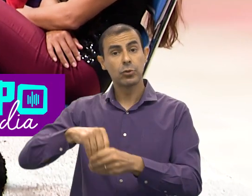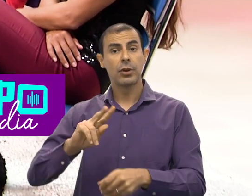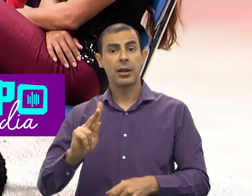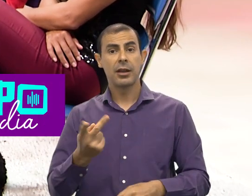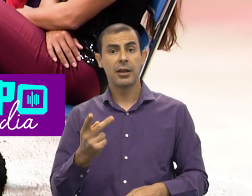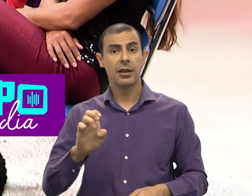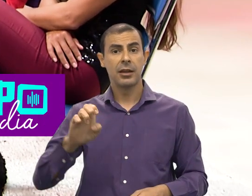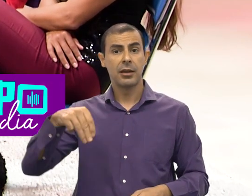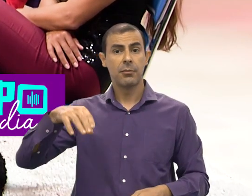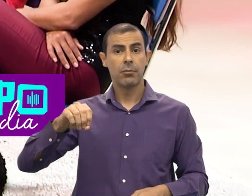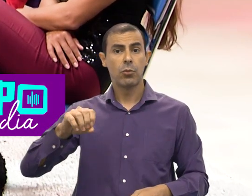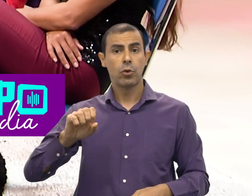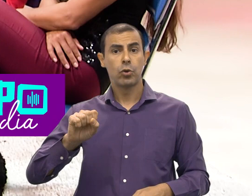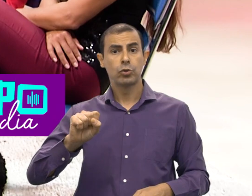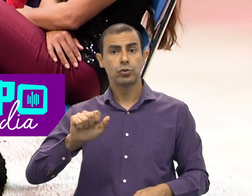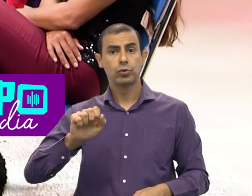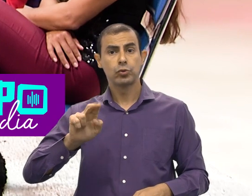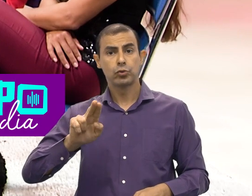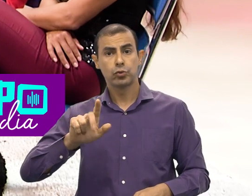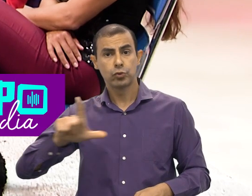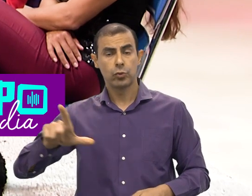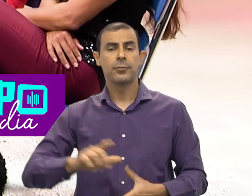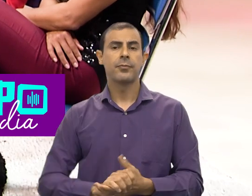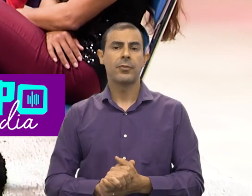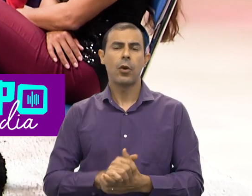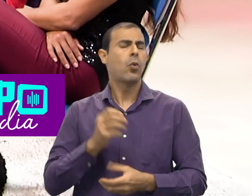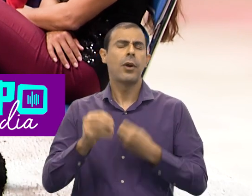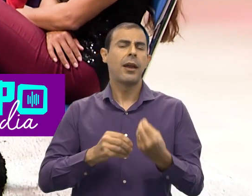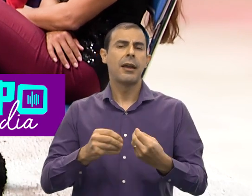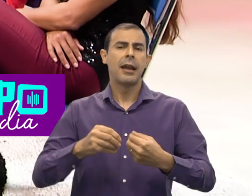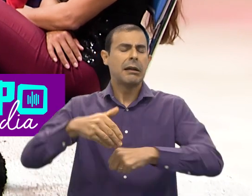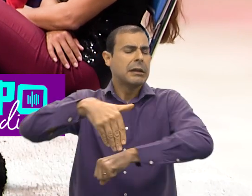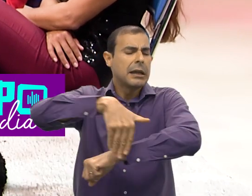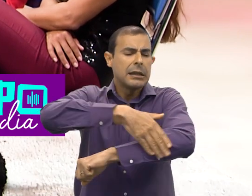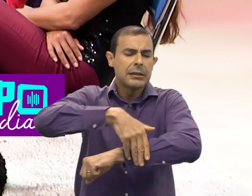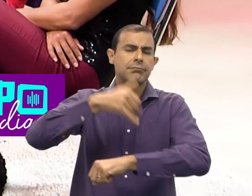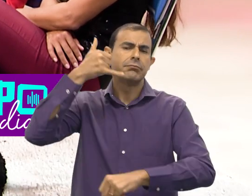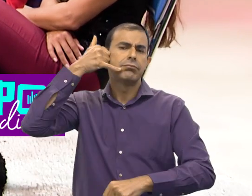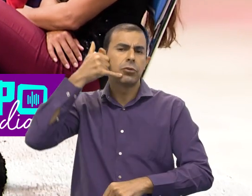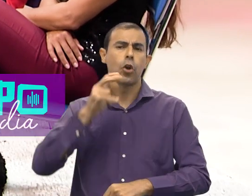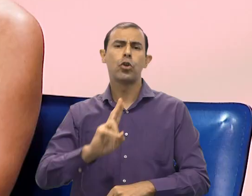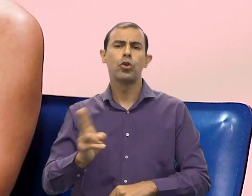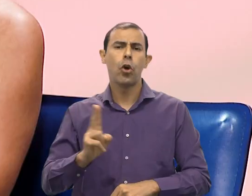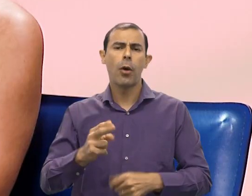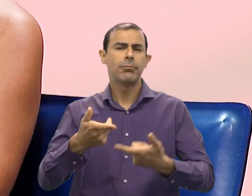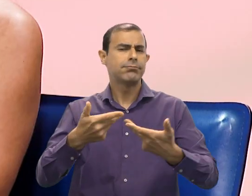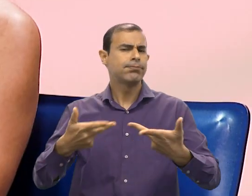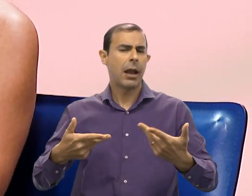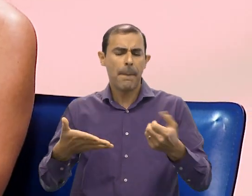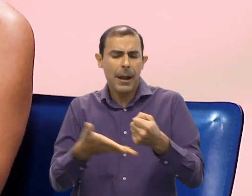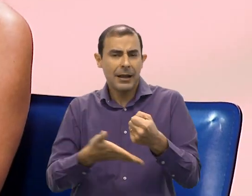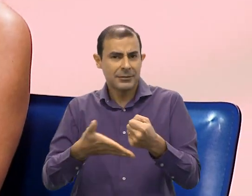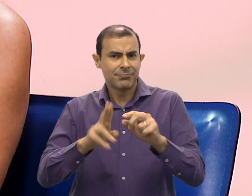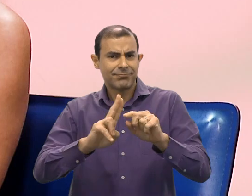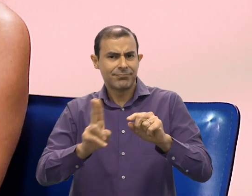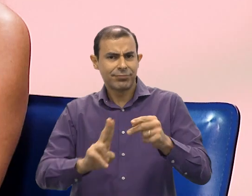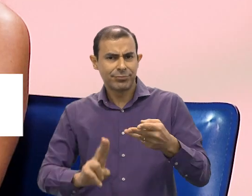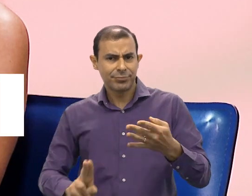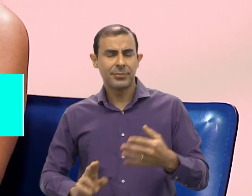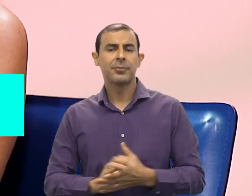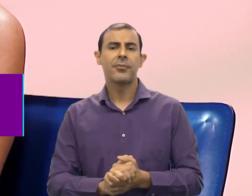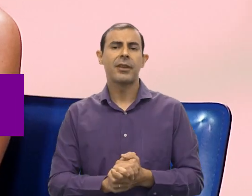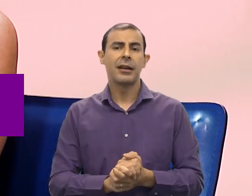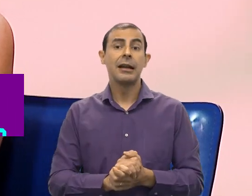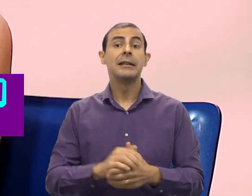preencher uma ficha com dados pessoais, telefone, endereço, dados básicos e a coleta